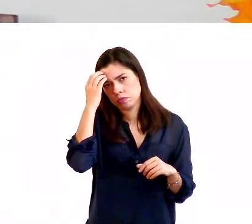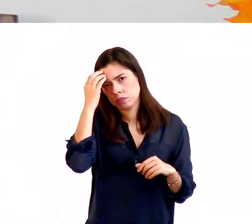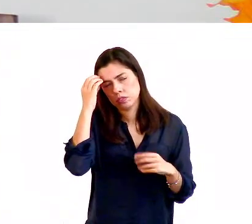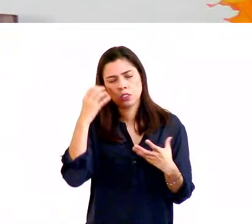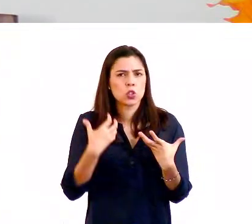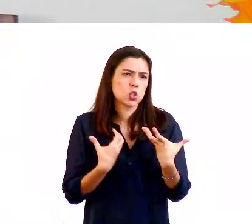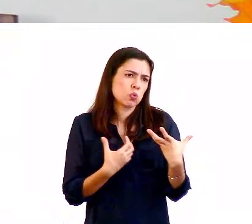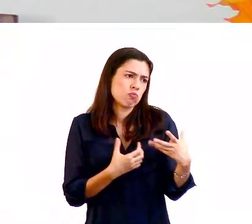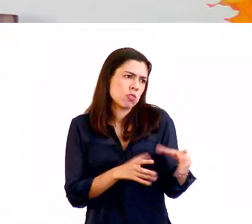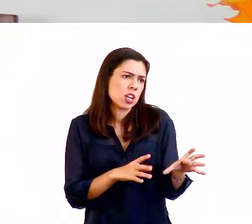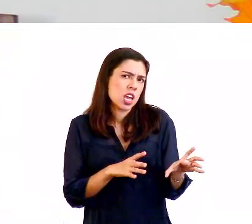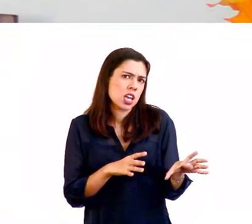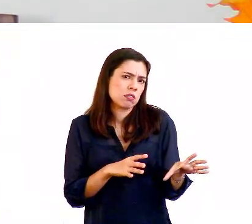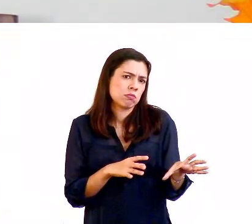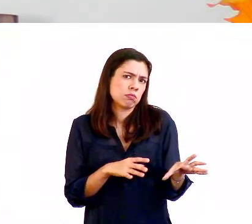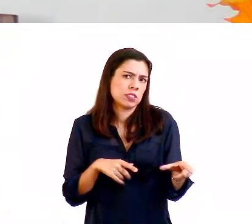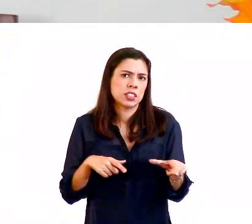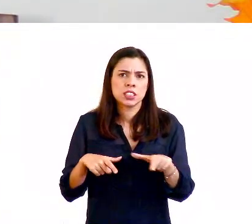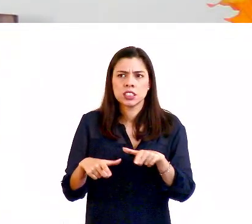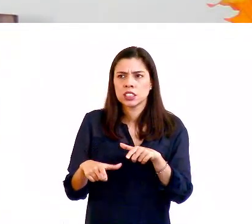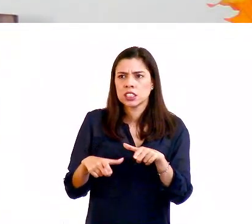no trabalho dele.